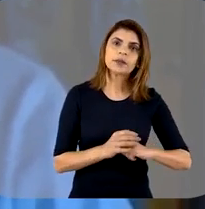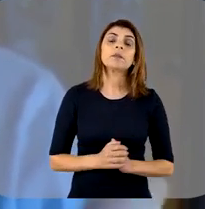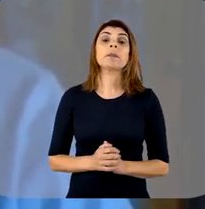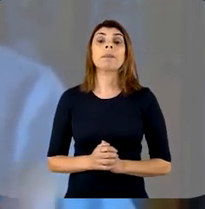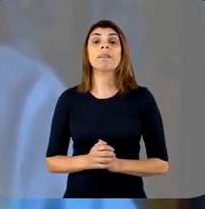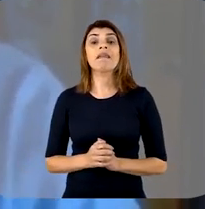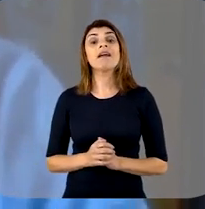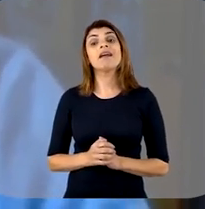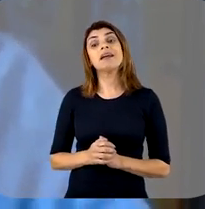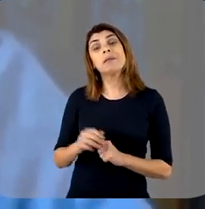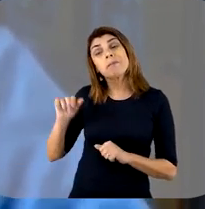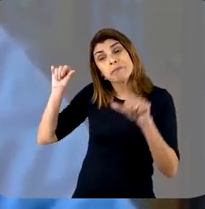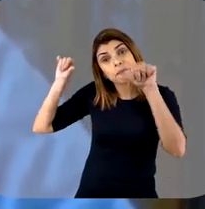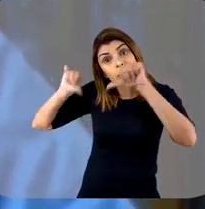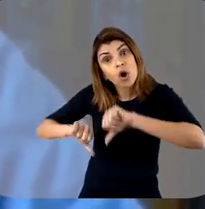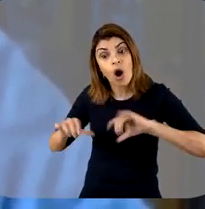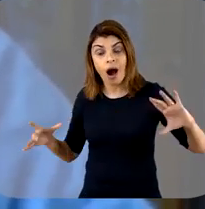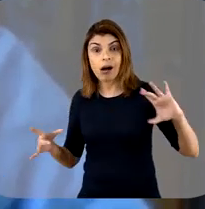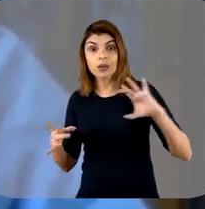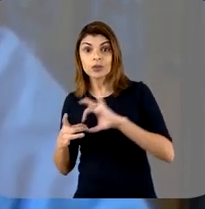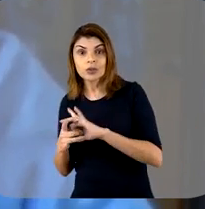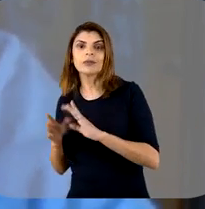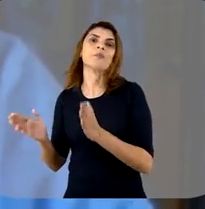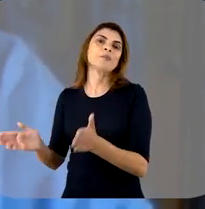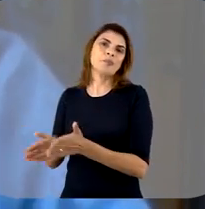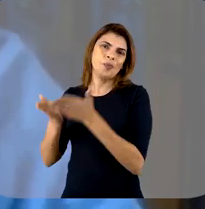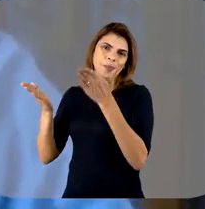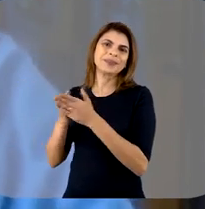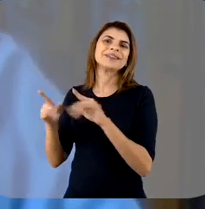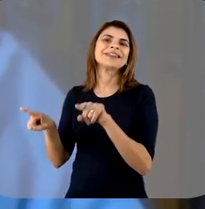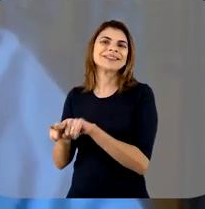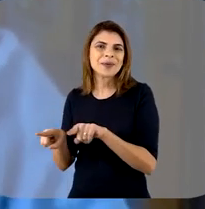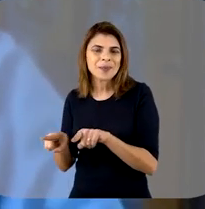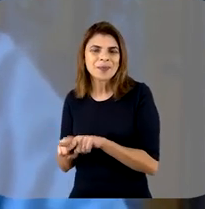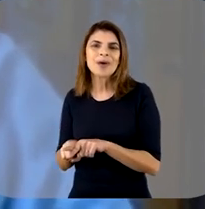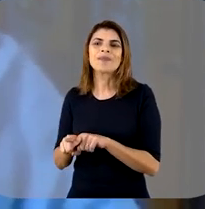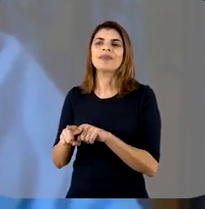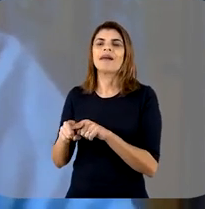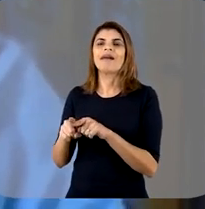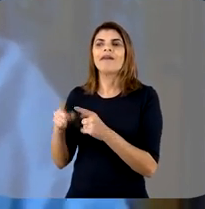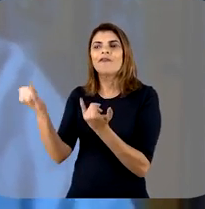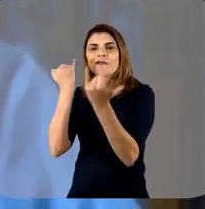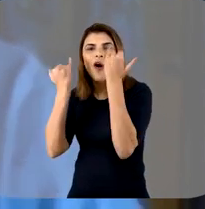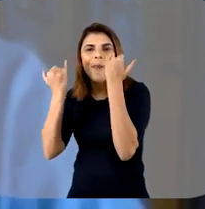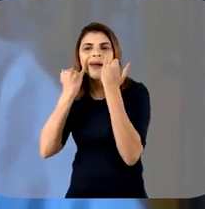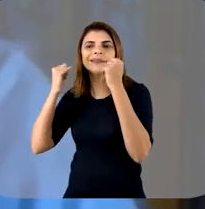essas doenças crônicas estão associadas com pobreza, baixa educação,